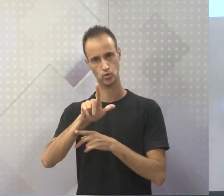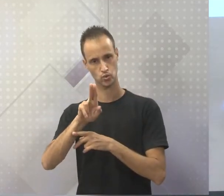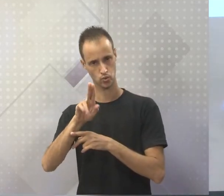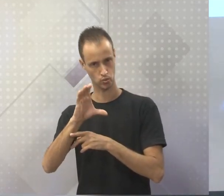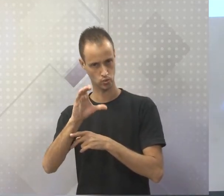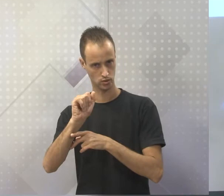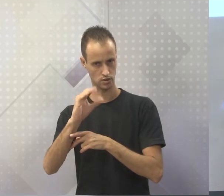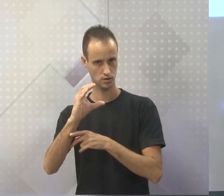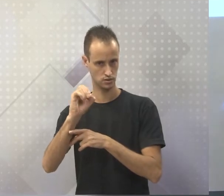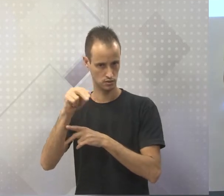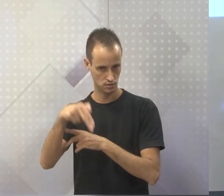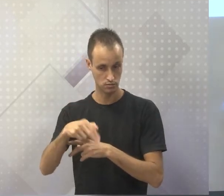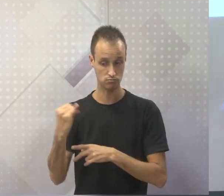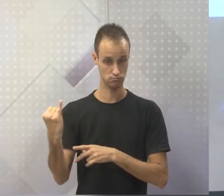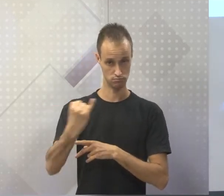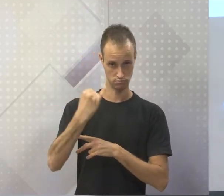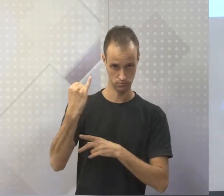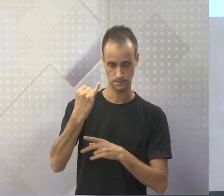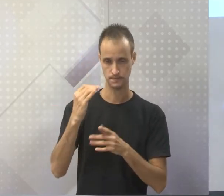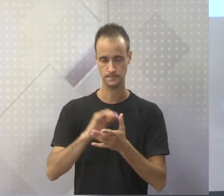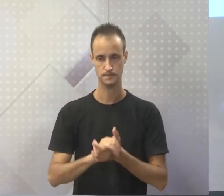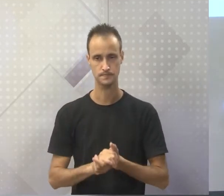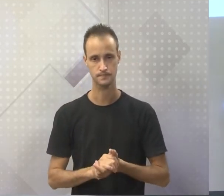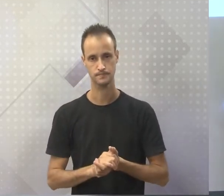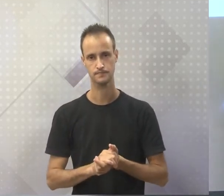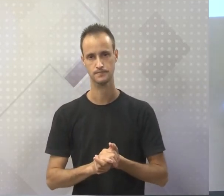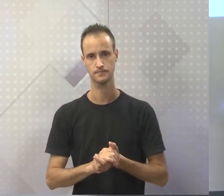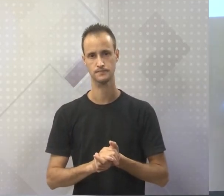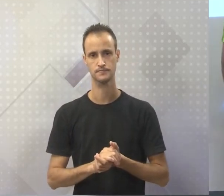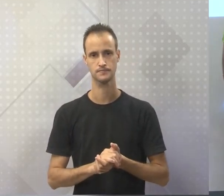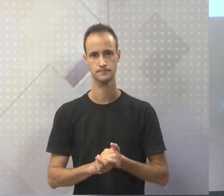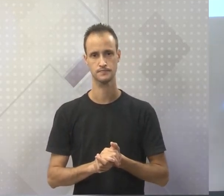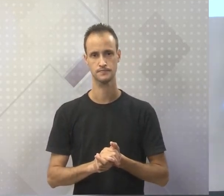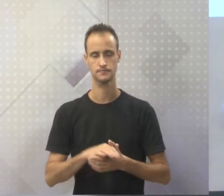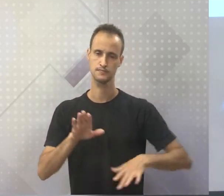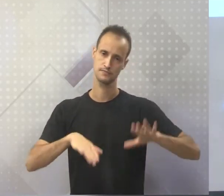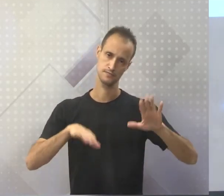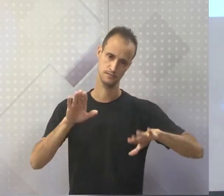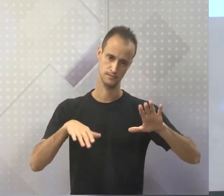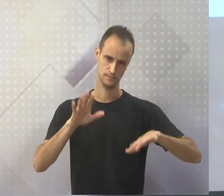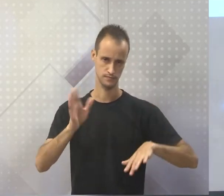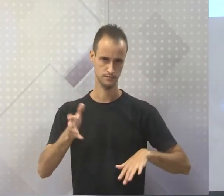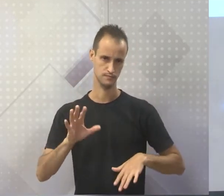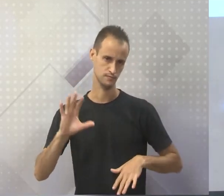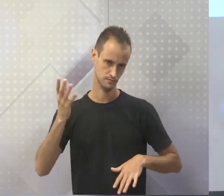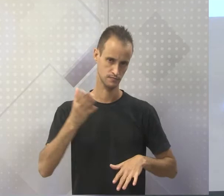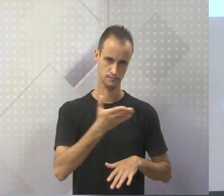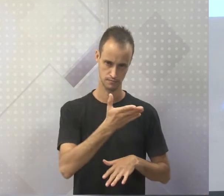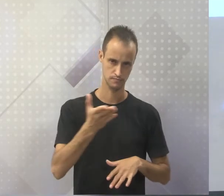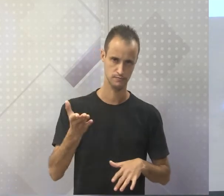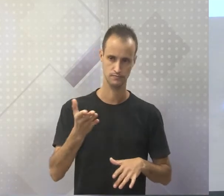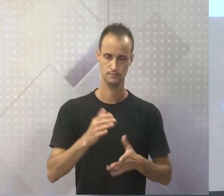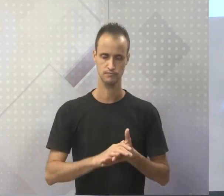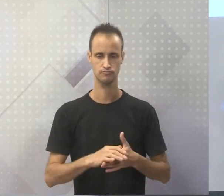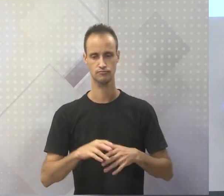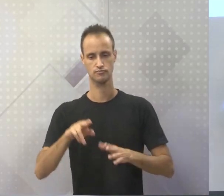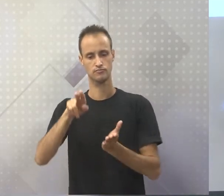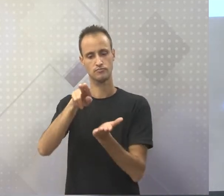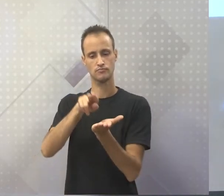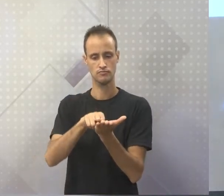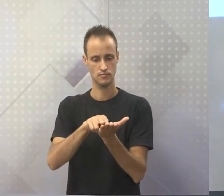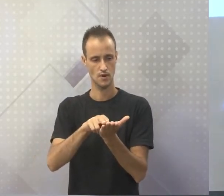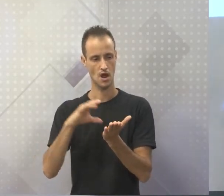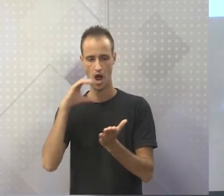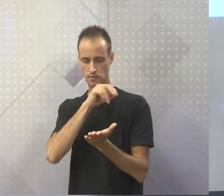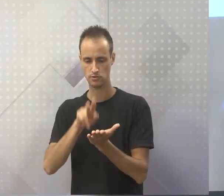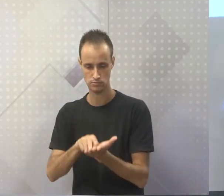muito importante. Por exemplo, já deve ter acontecido com um de vocês aí, algum dia, que vocês estavam deitados e se